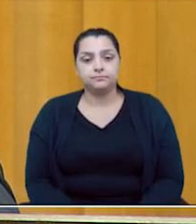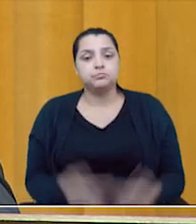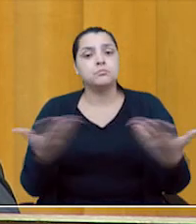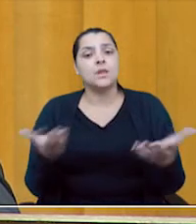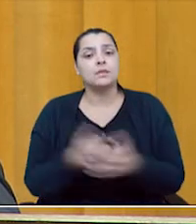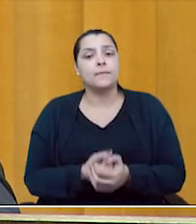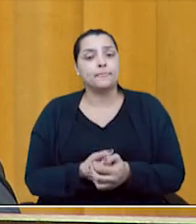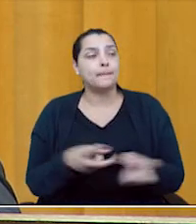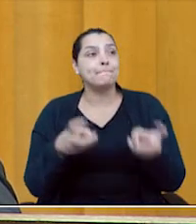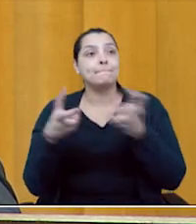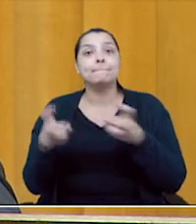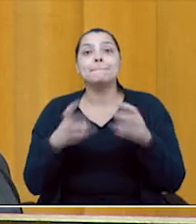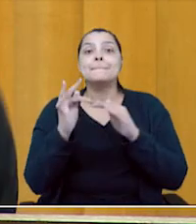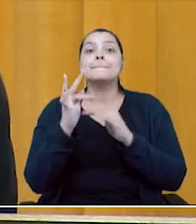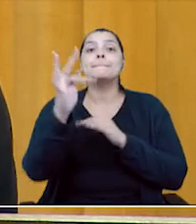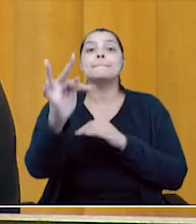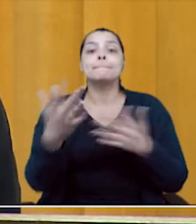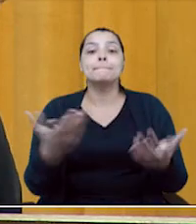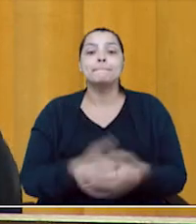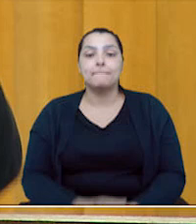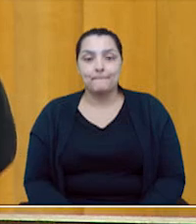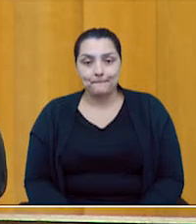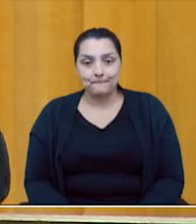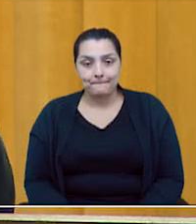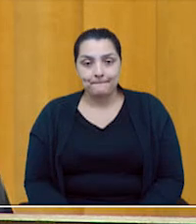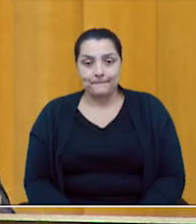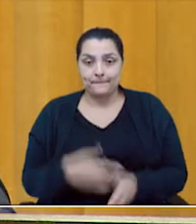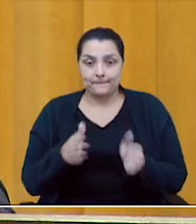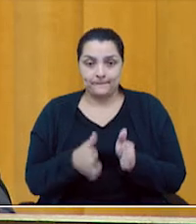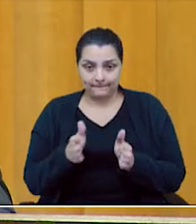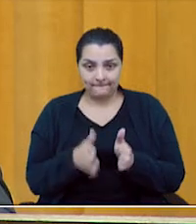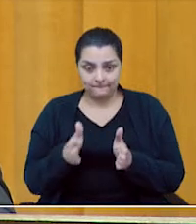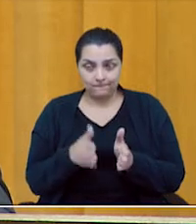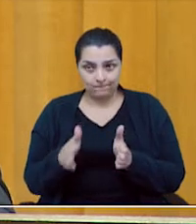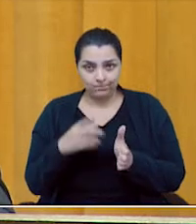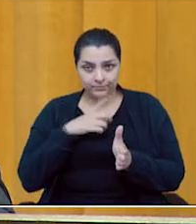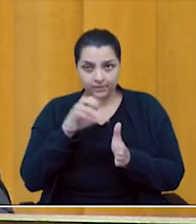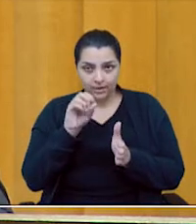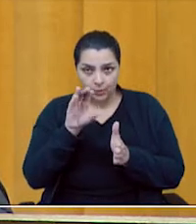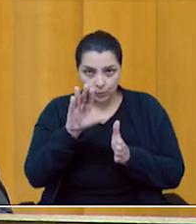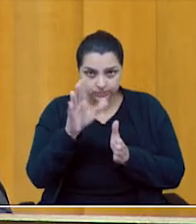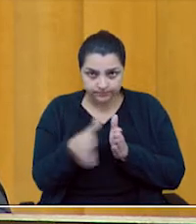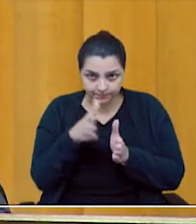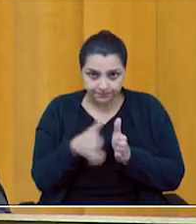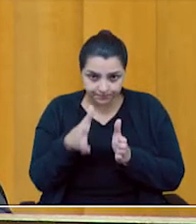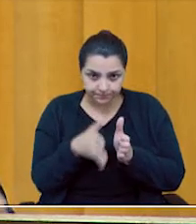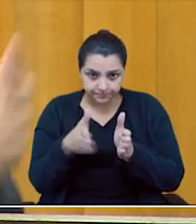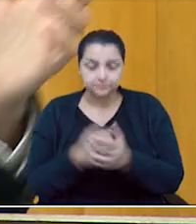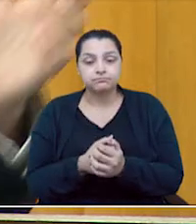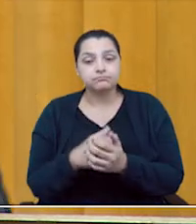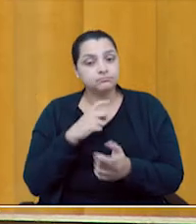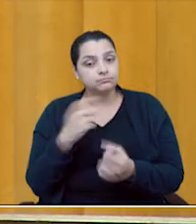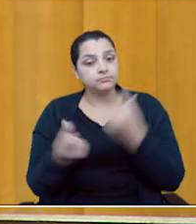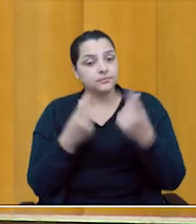no horizonte? Bom, tem o trem vindo, né? Eu já mencionei a luz do fim do túnel. Existem algumas coisas sendo